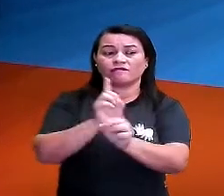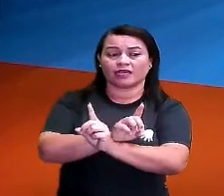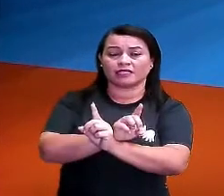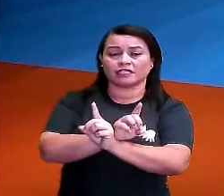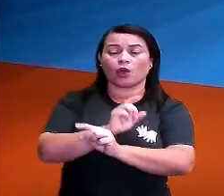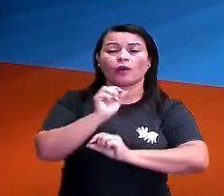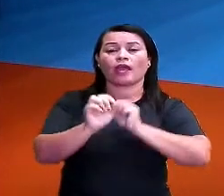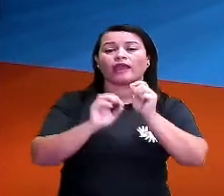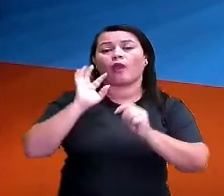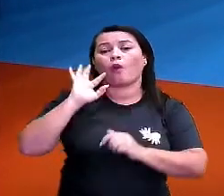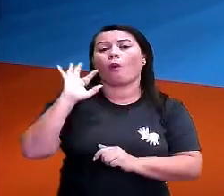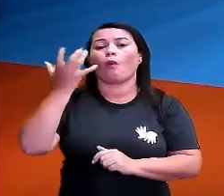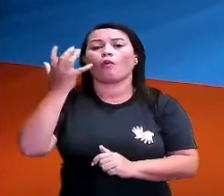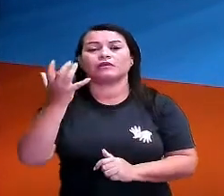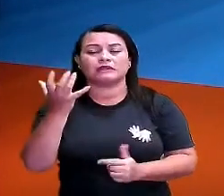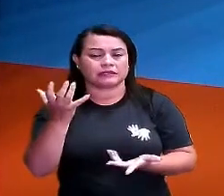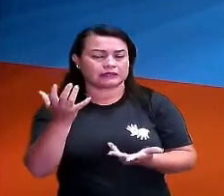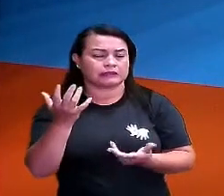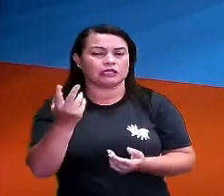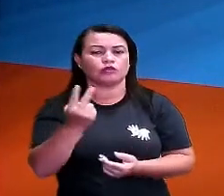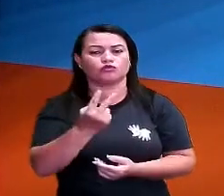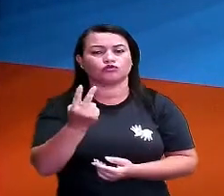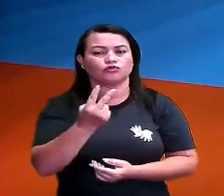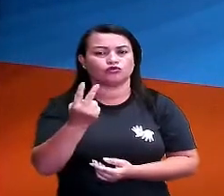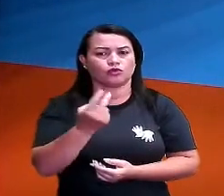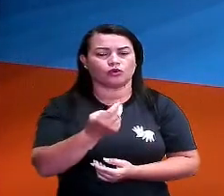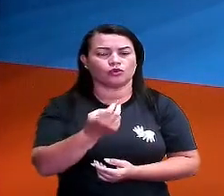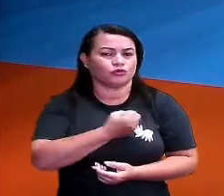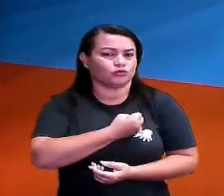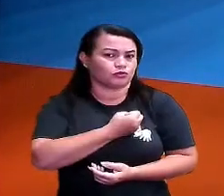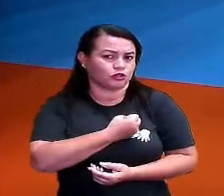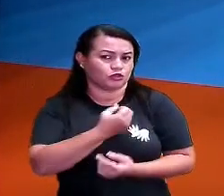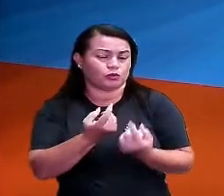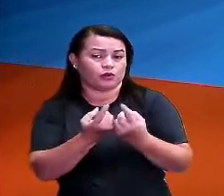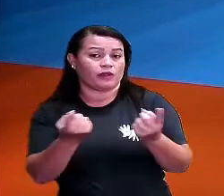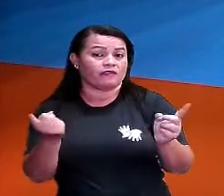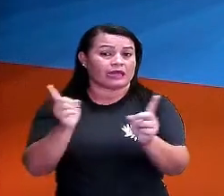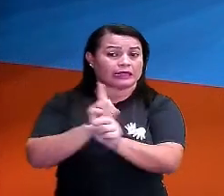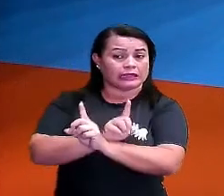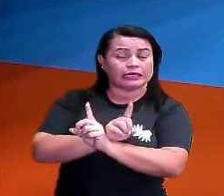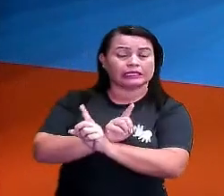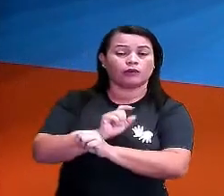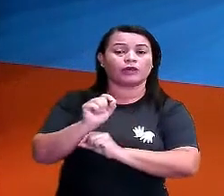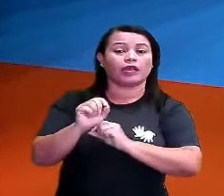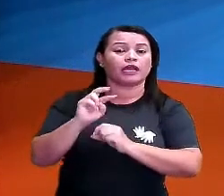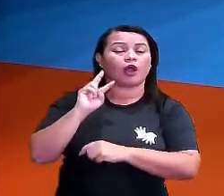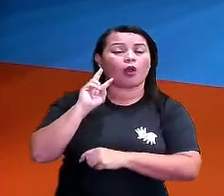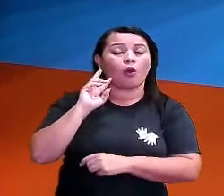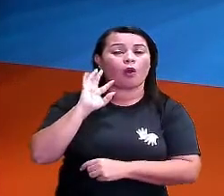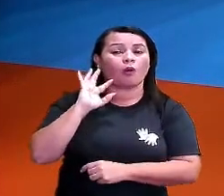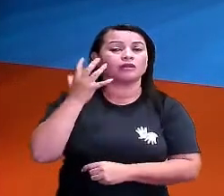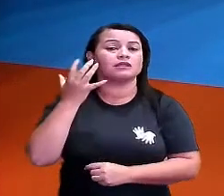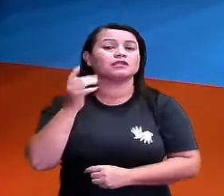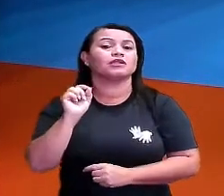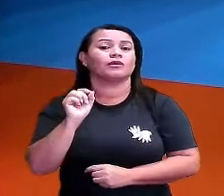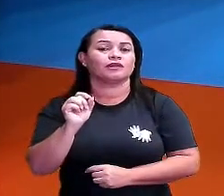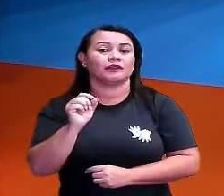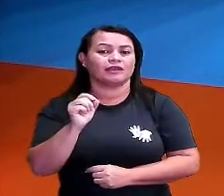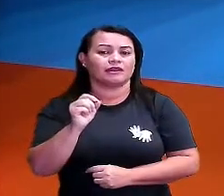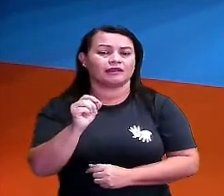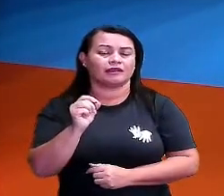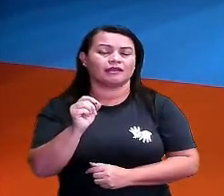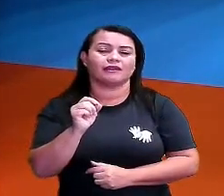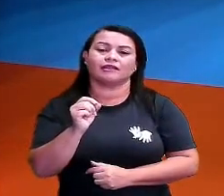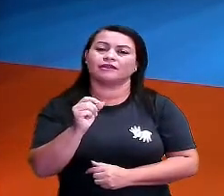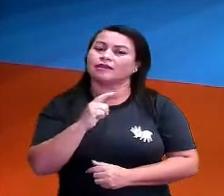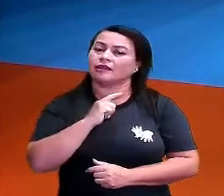ela é a divisão dos dois valores. Então, quando eu invertia os valores para a divisão, o que é que ocorria? Iria dar